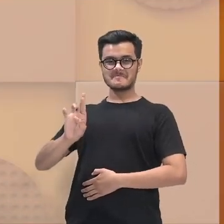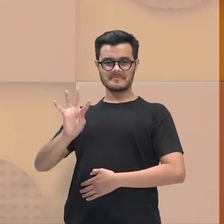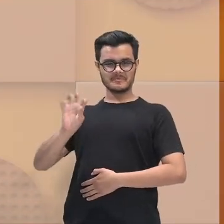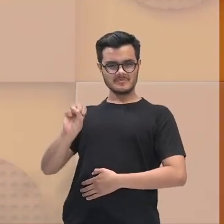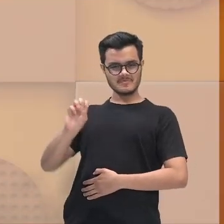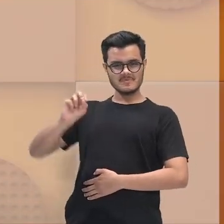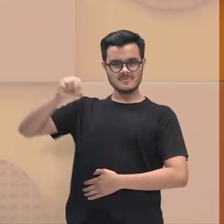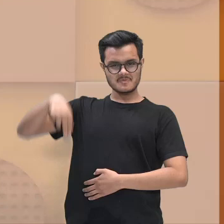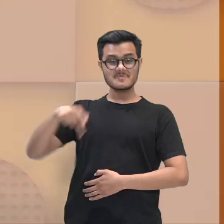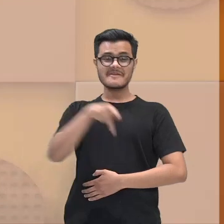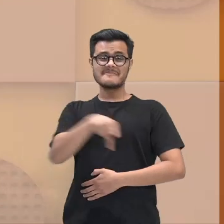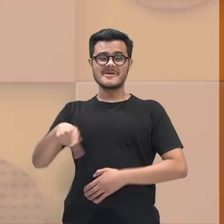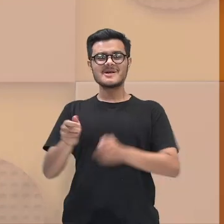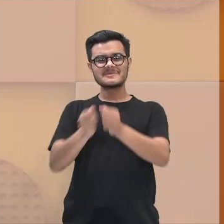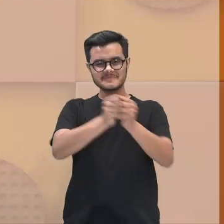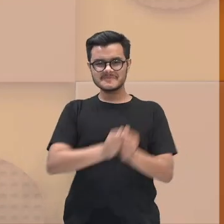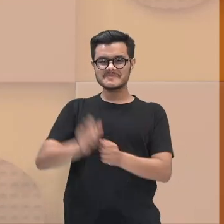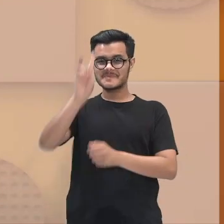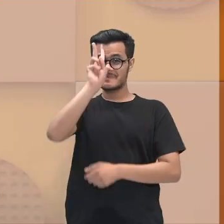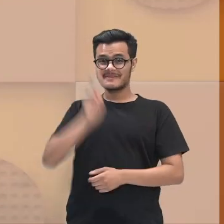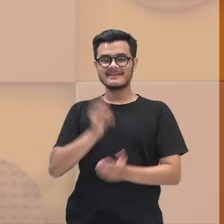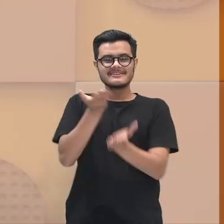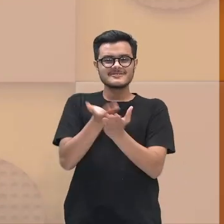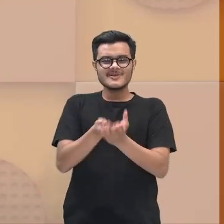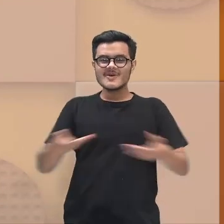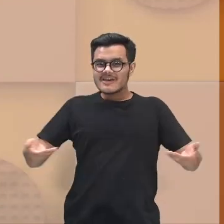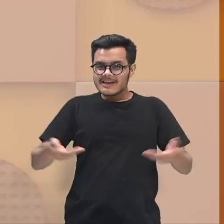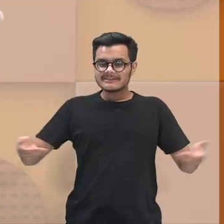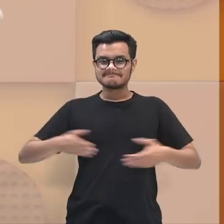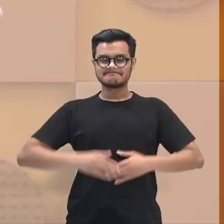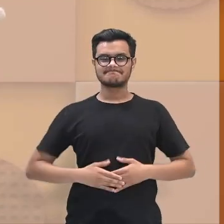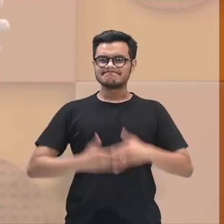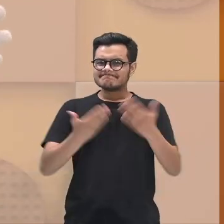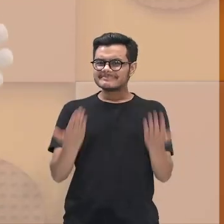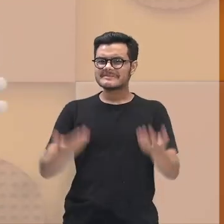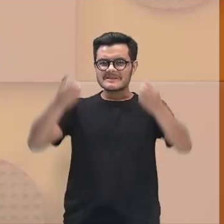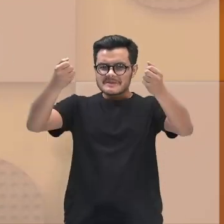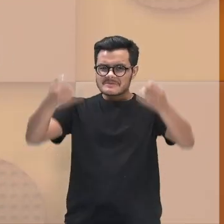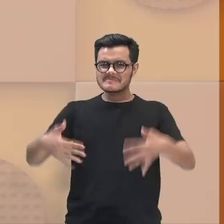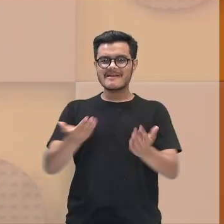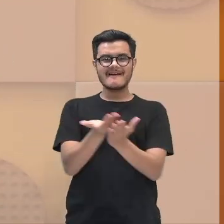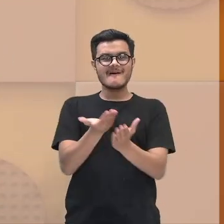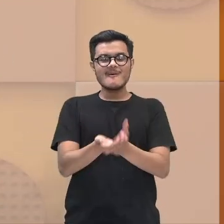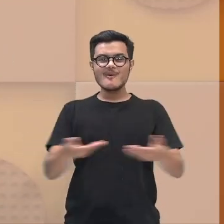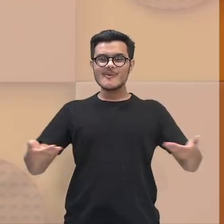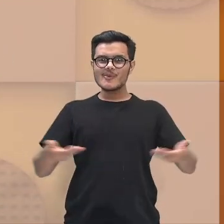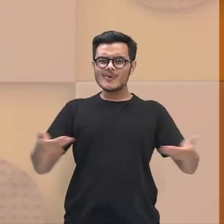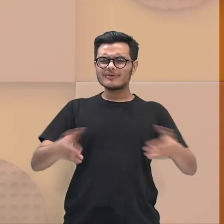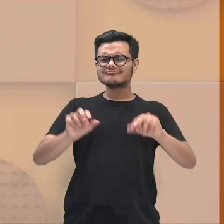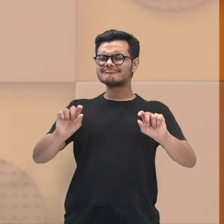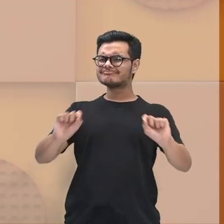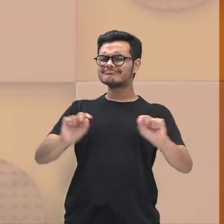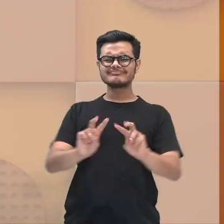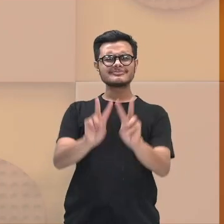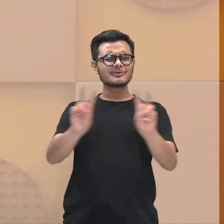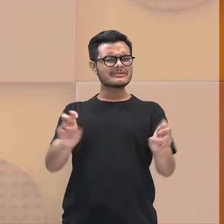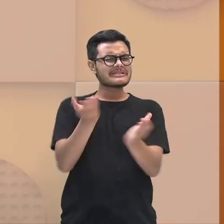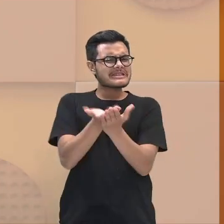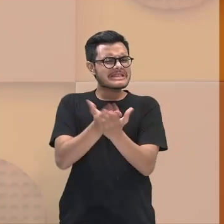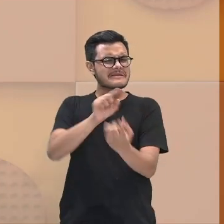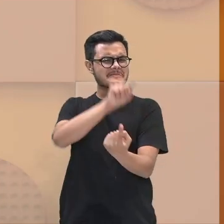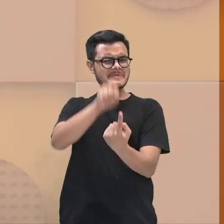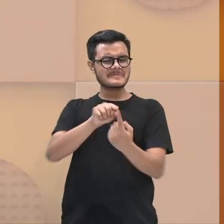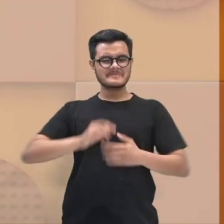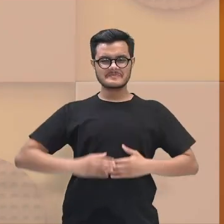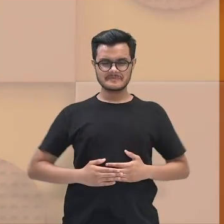o seu professor durante a nossa aula de hoje. E por falar nesta aula de hoje, vamos lá dar uma olhada no nosso objeto de